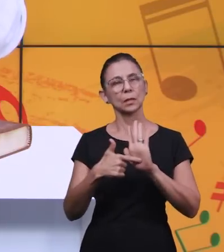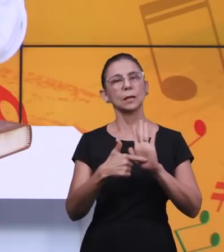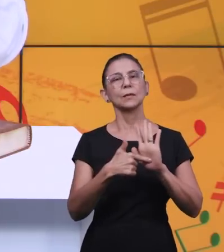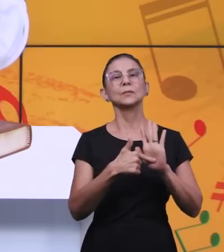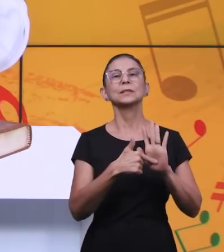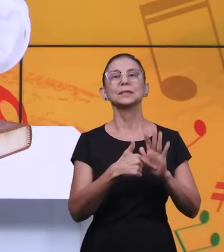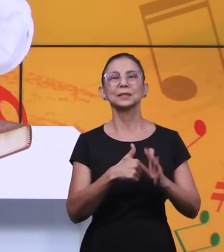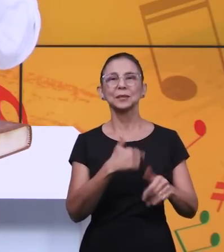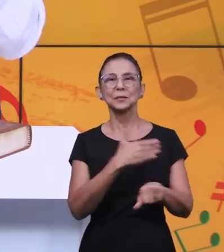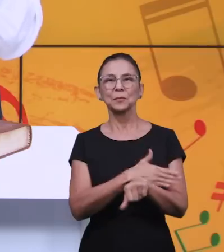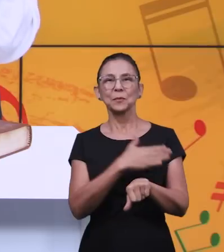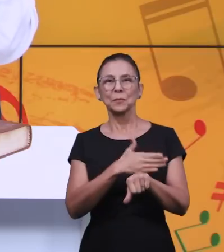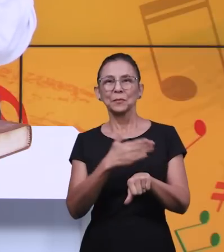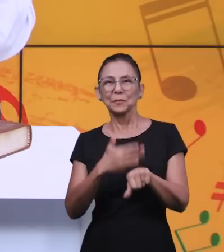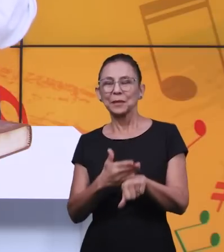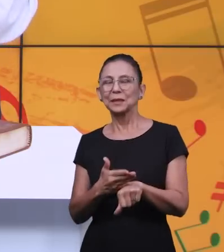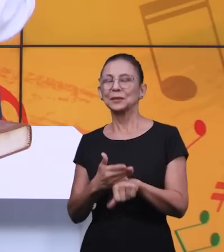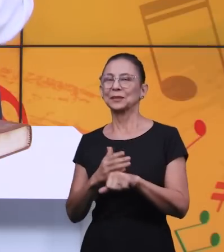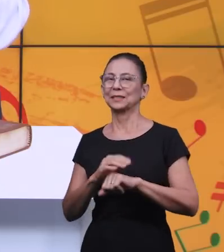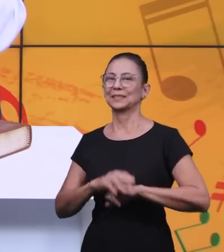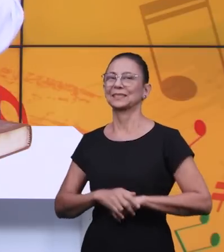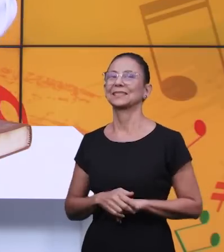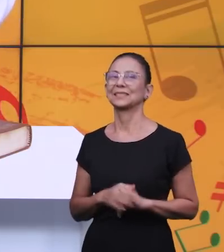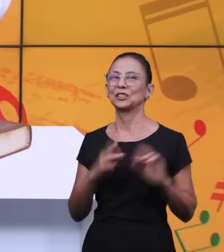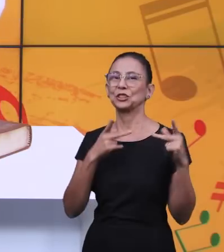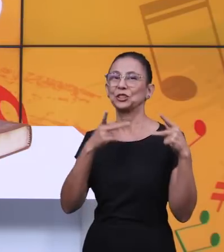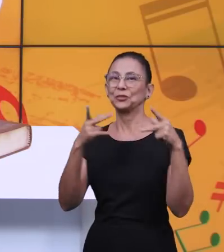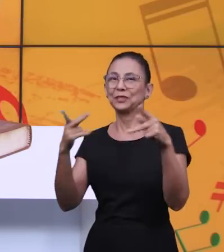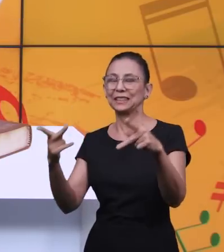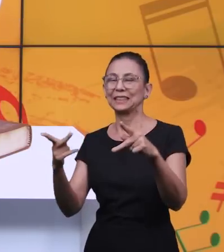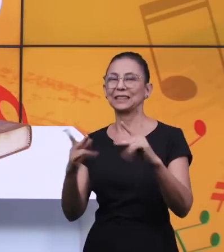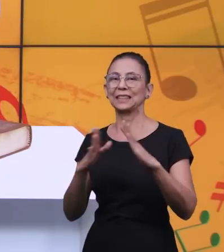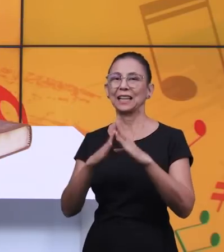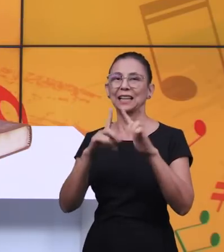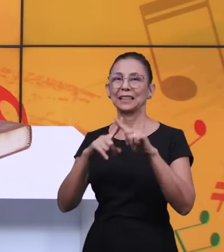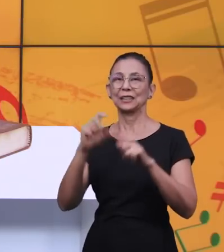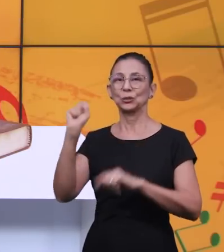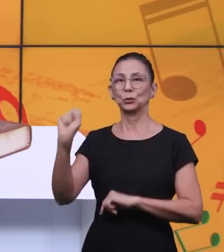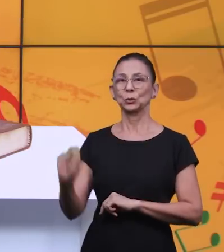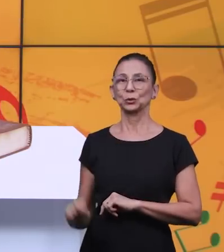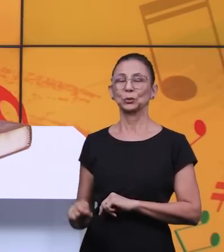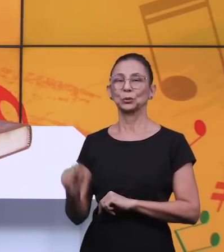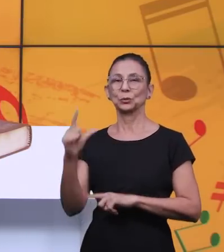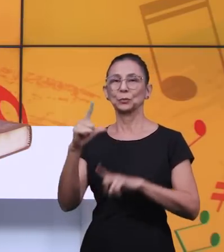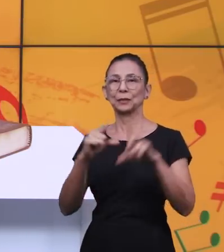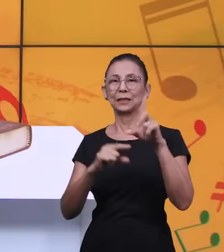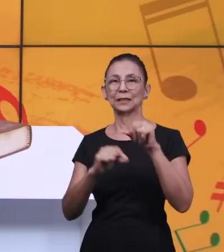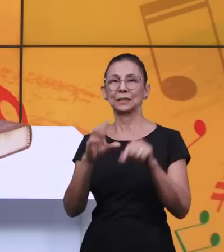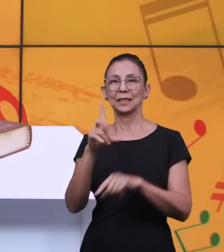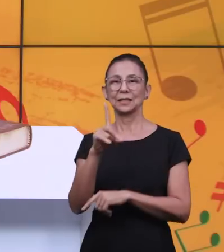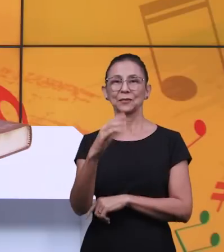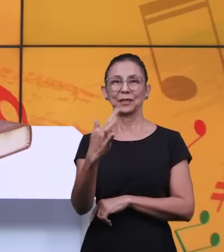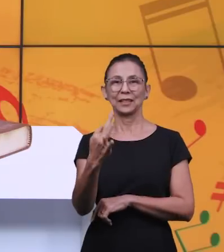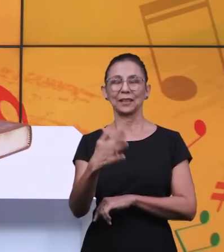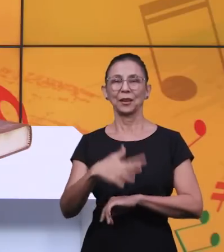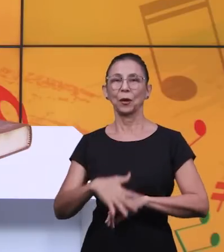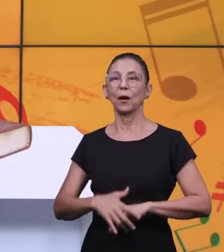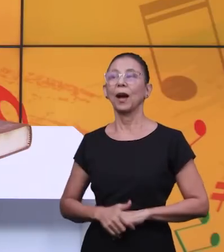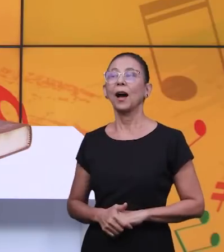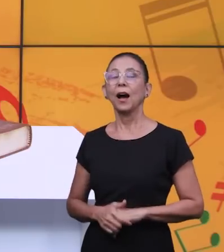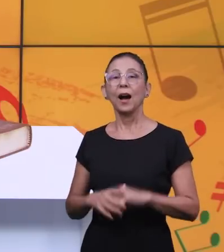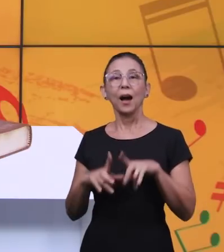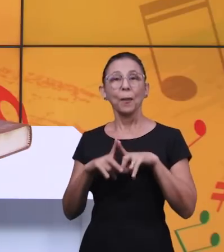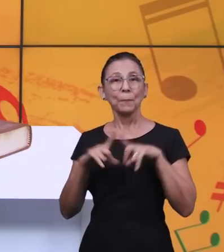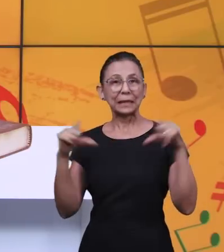momentos maravilhosos que vivemos na visita da Igreja Lago Sul, em Brasília, Distrito Federal,